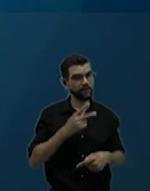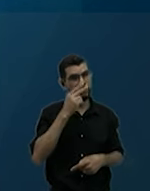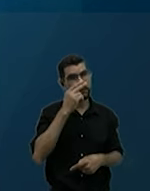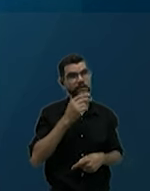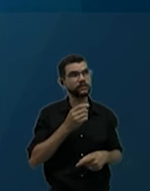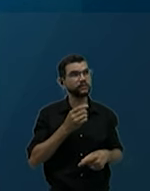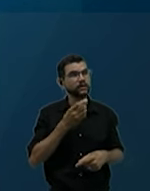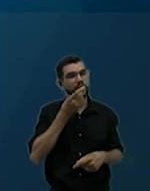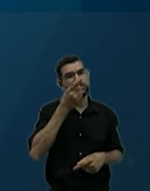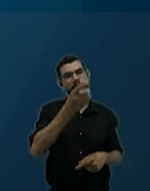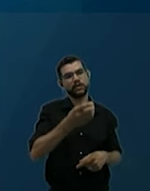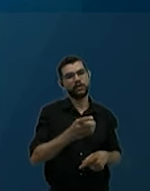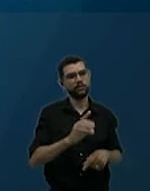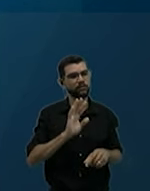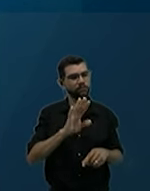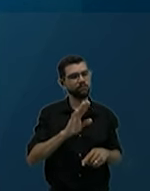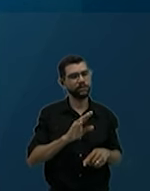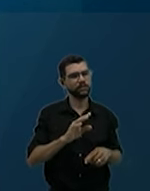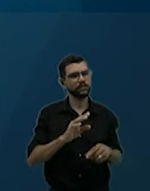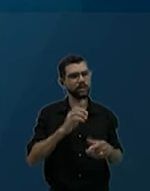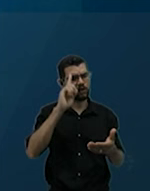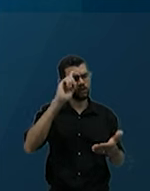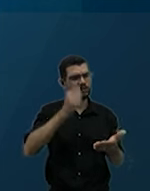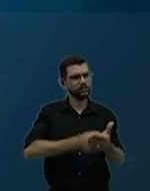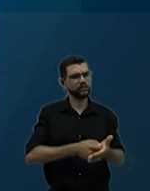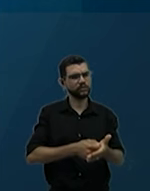E nesse ponto, não diverge muito